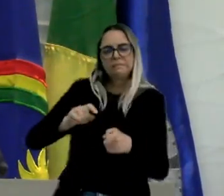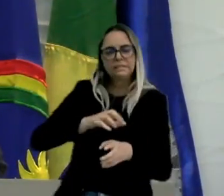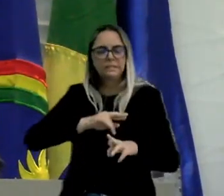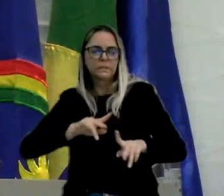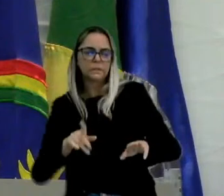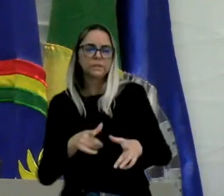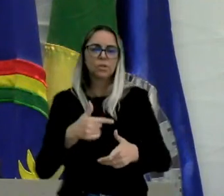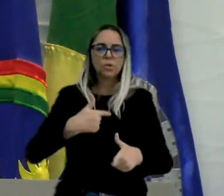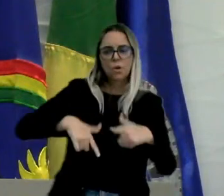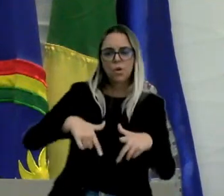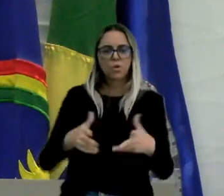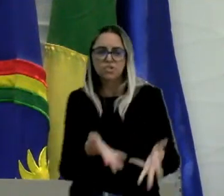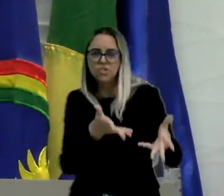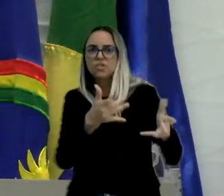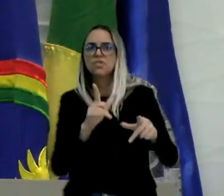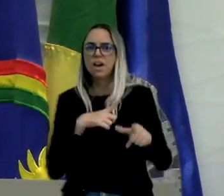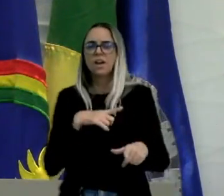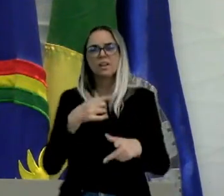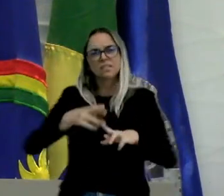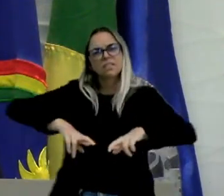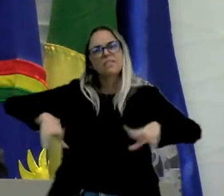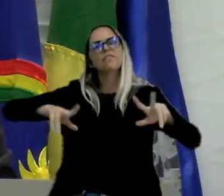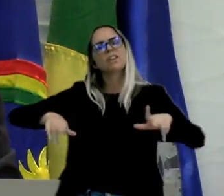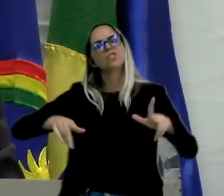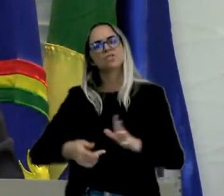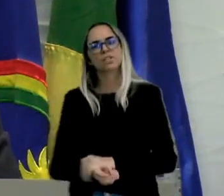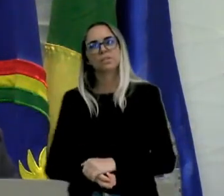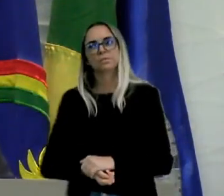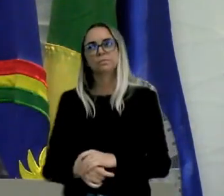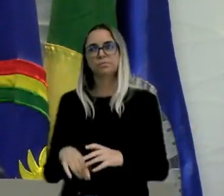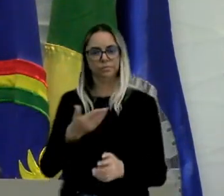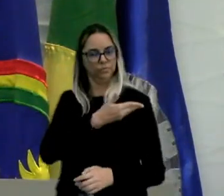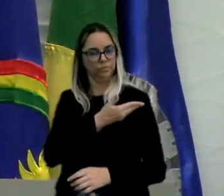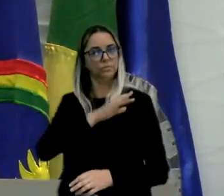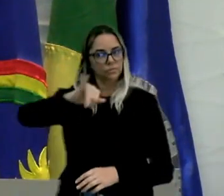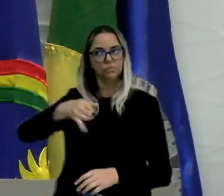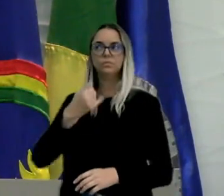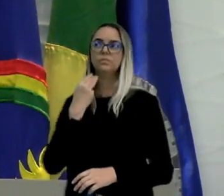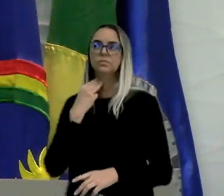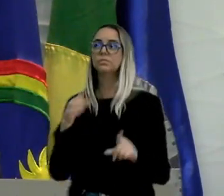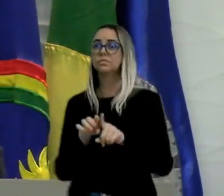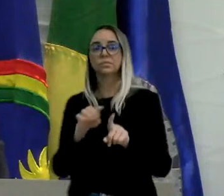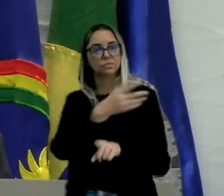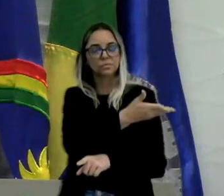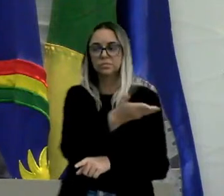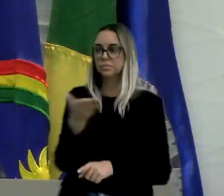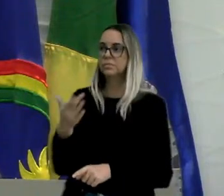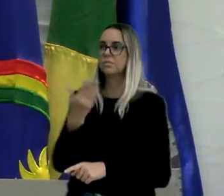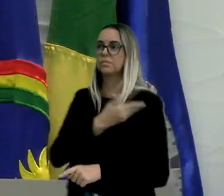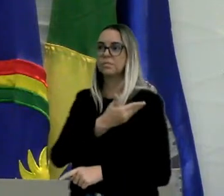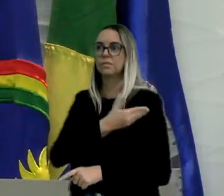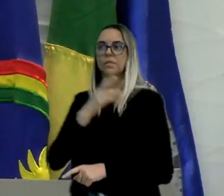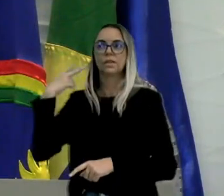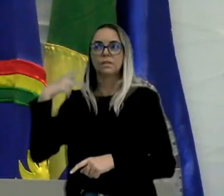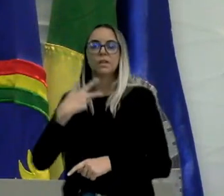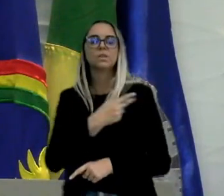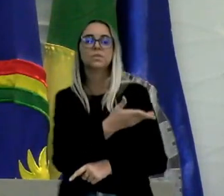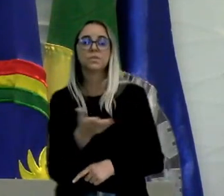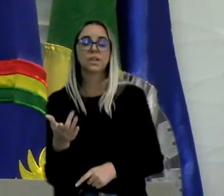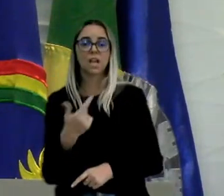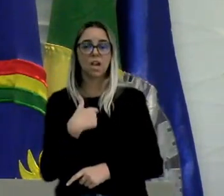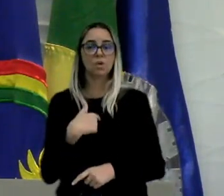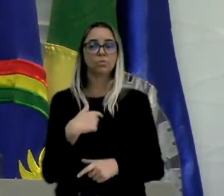funcionar por exemplo Vereador João mediros e colegas vereadores na última segunda-feira eu tava de plantão no hospital como